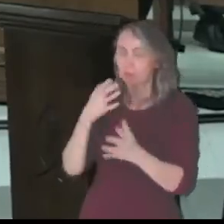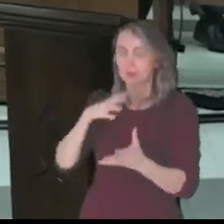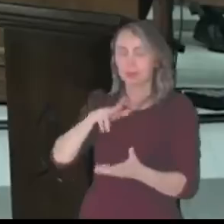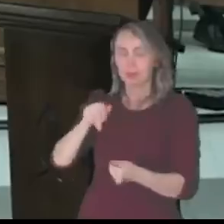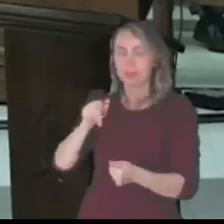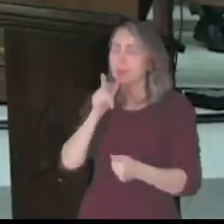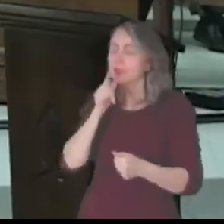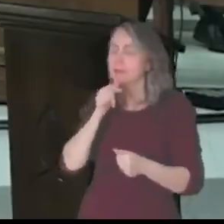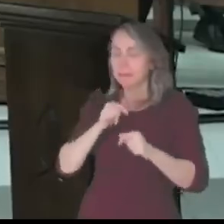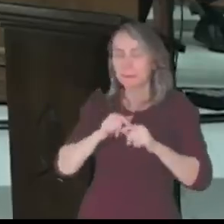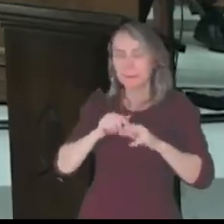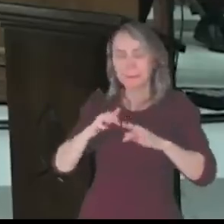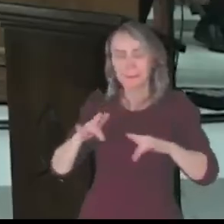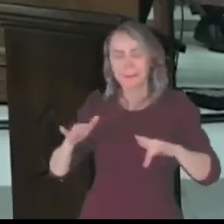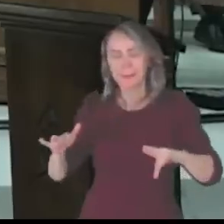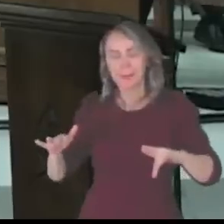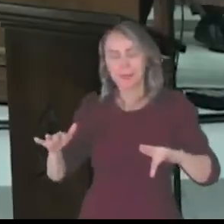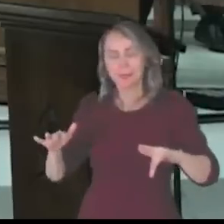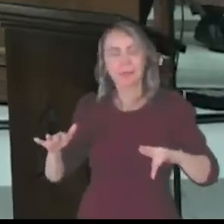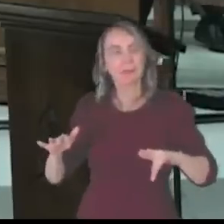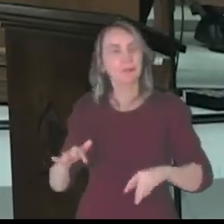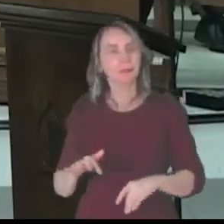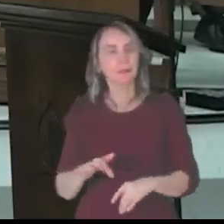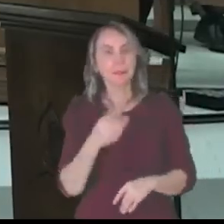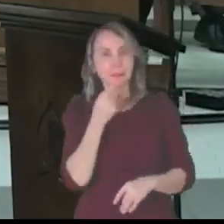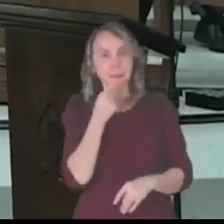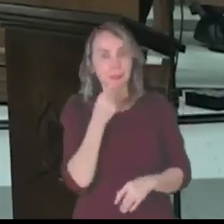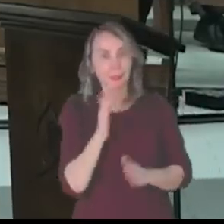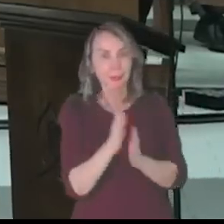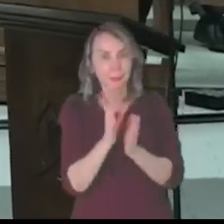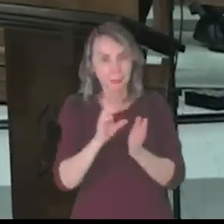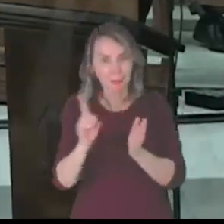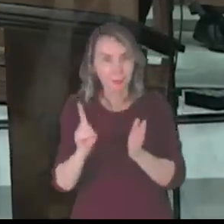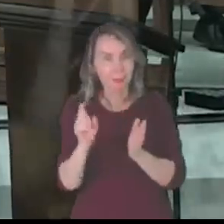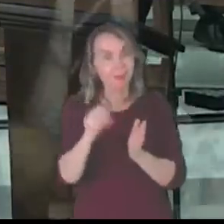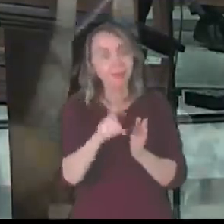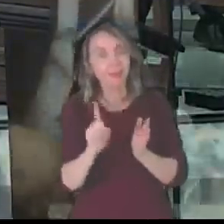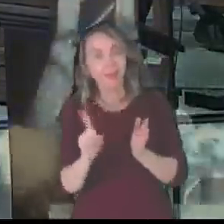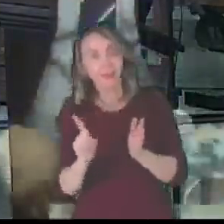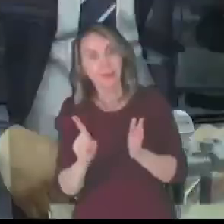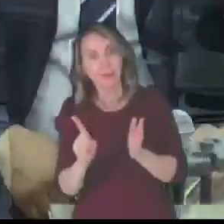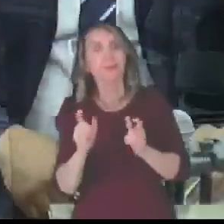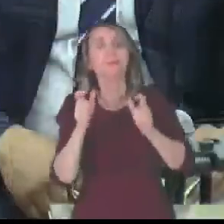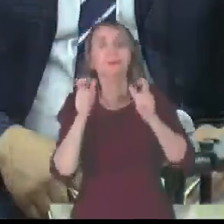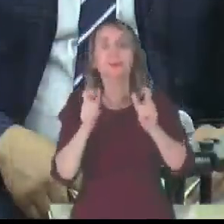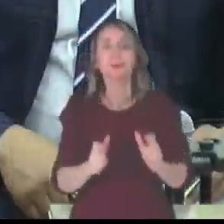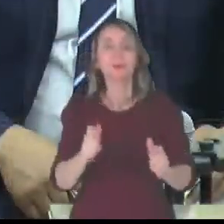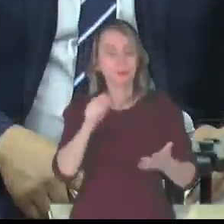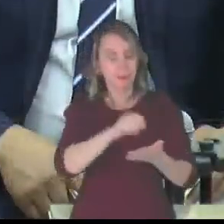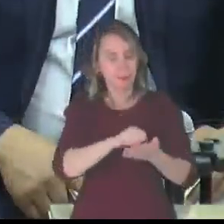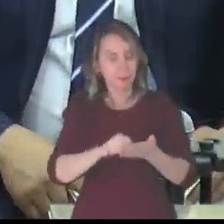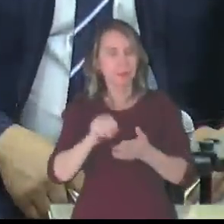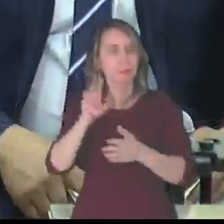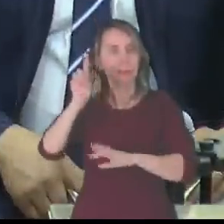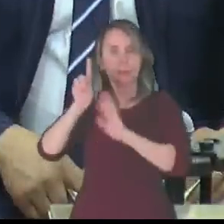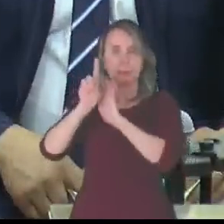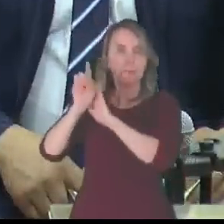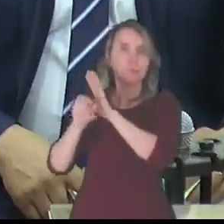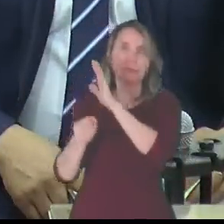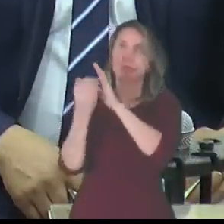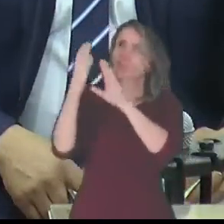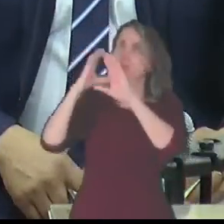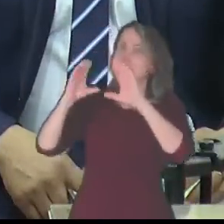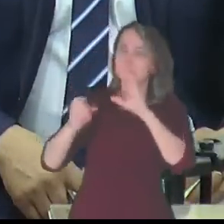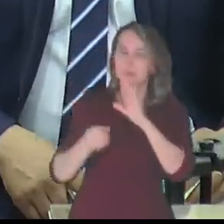mar e tudo que neles Há eles estavam citando a bíblia aí estavam não estavam onde é que está escrito que Deus fez o céu que Deus fez